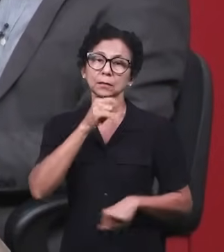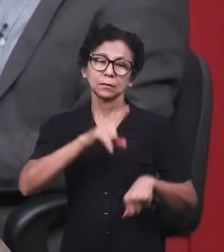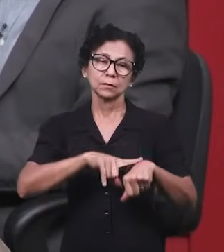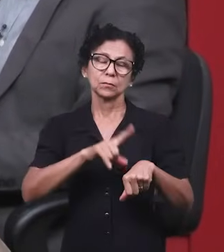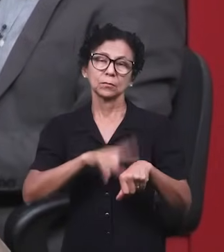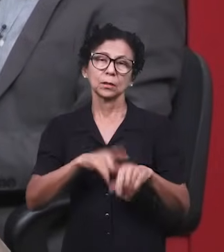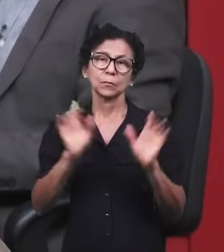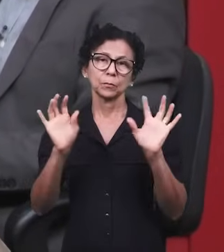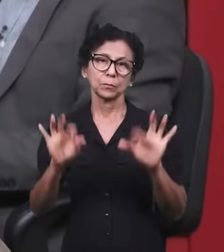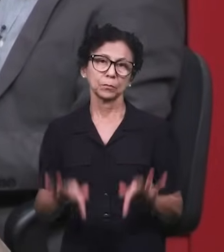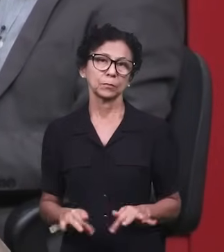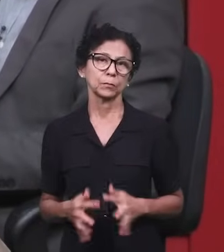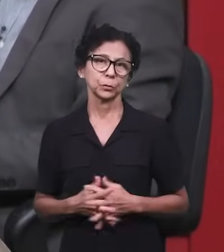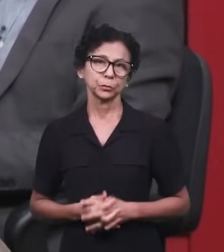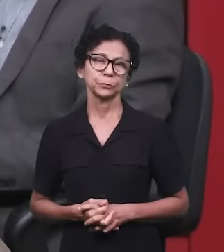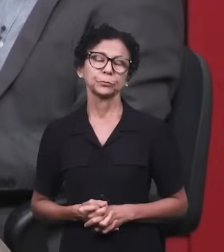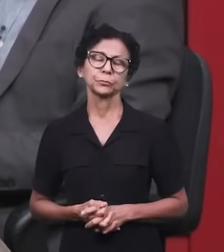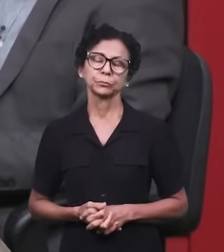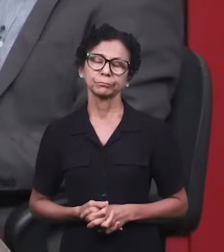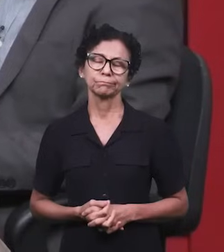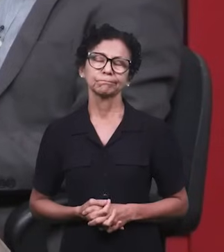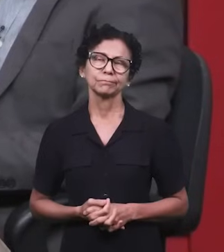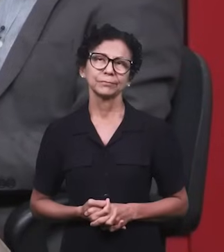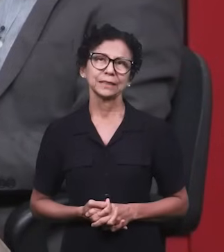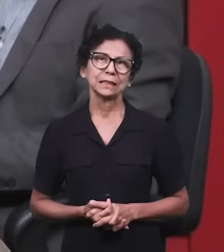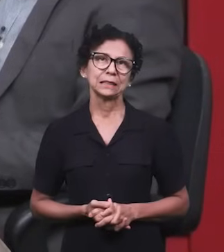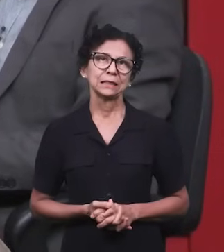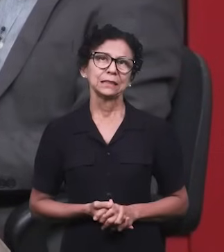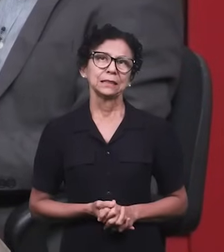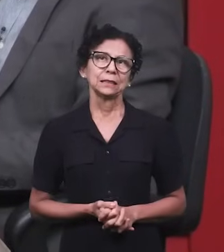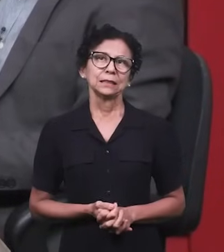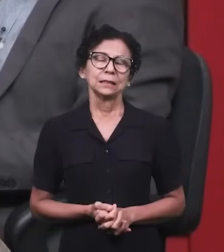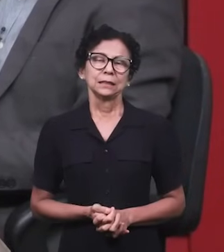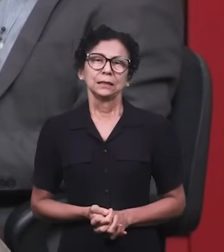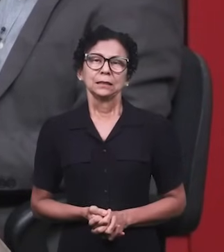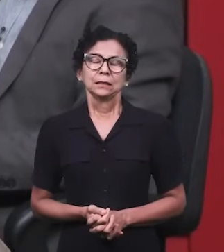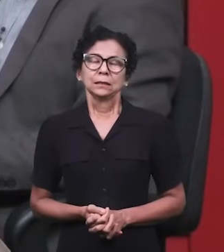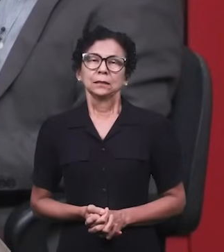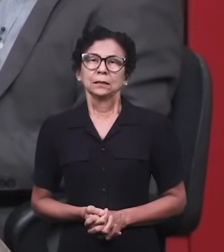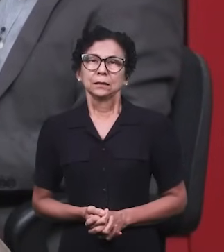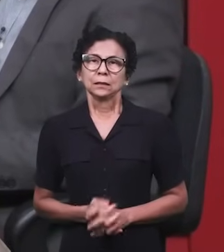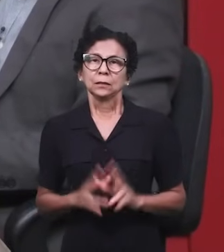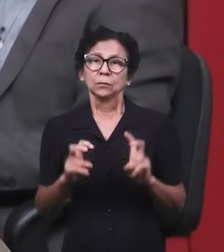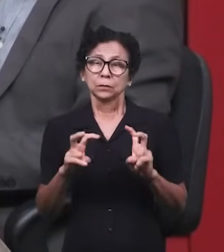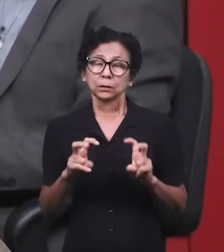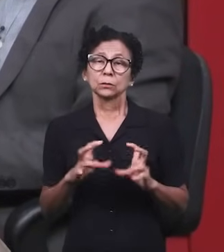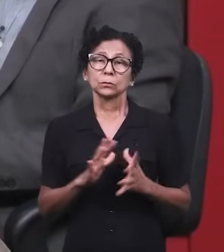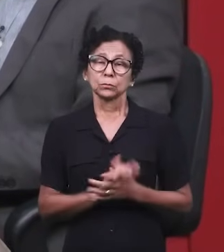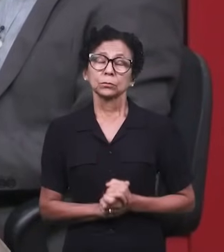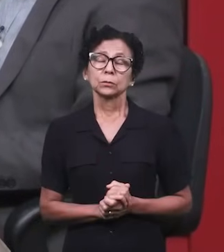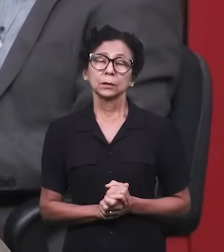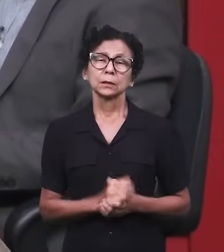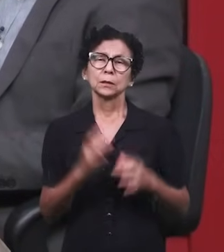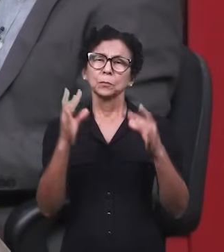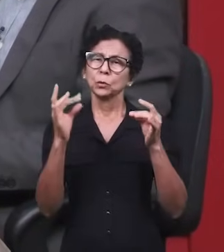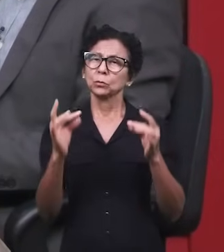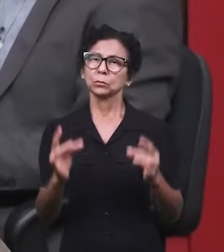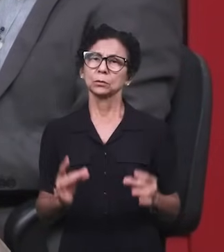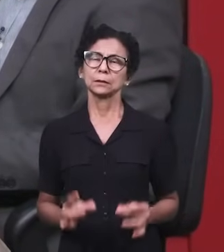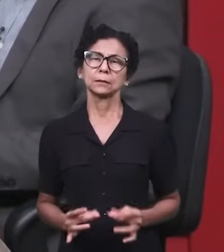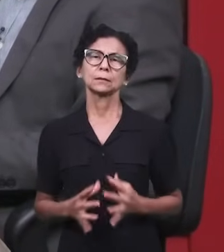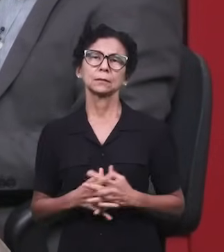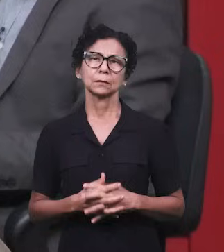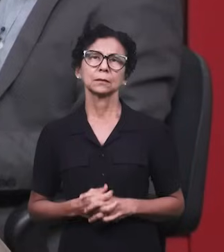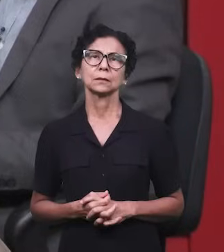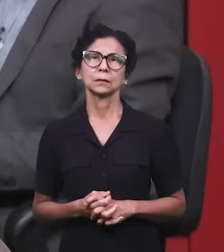acabou. Há uma comparação, é um assunto riquíssimo, e é uma comparação que nós podemos fazer, dentro do que